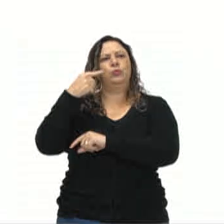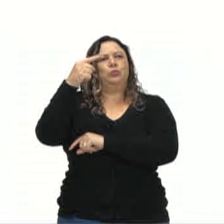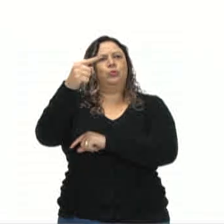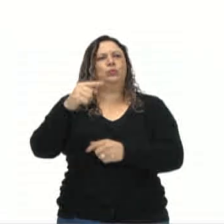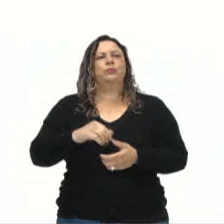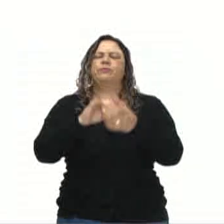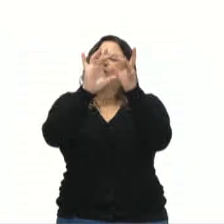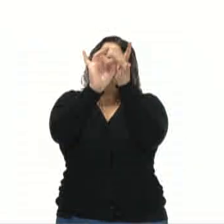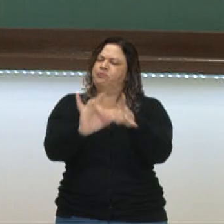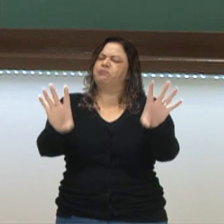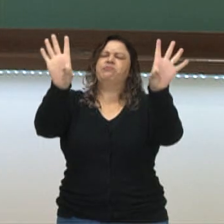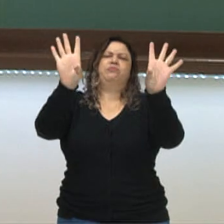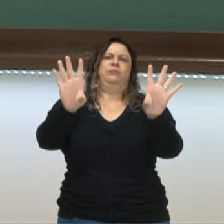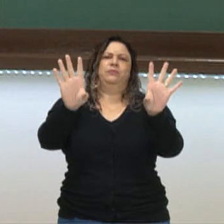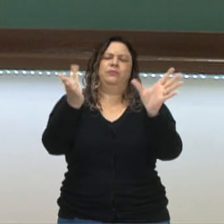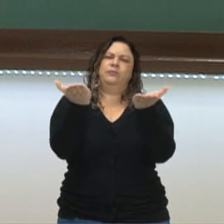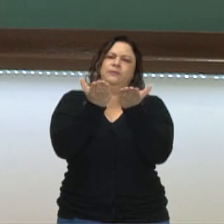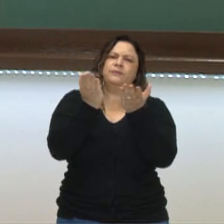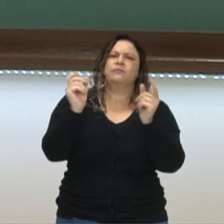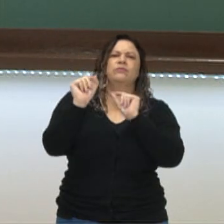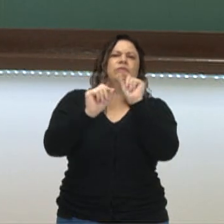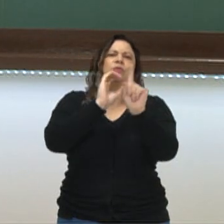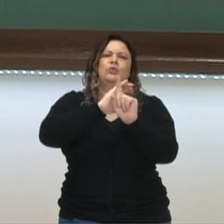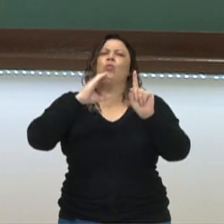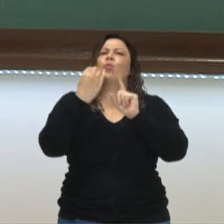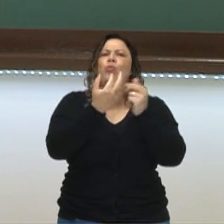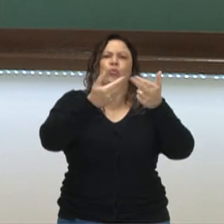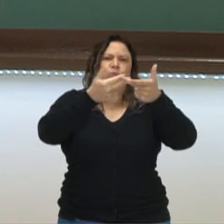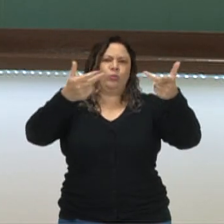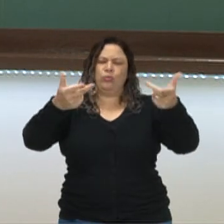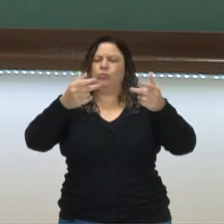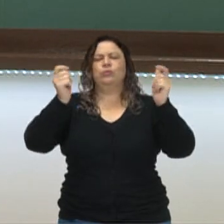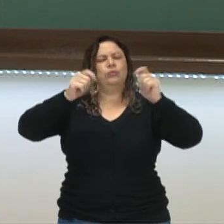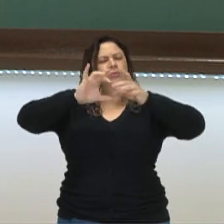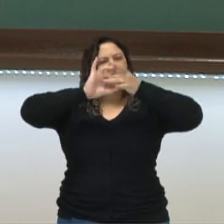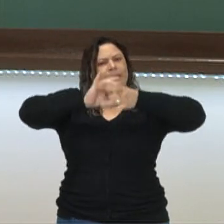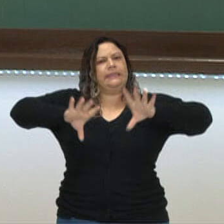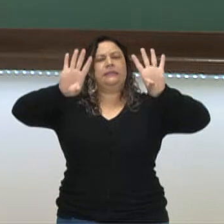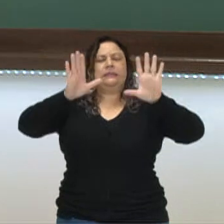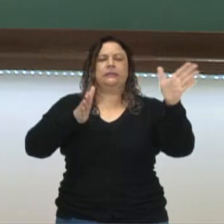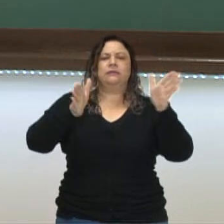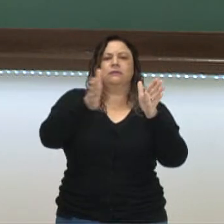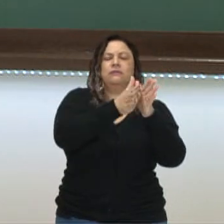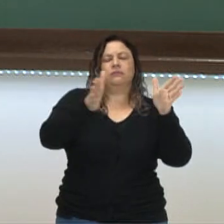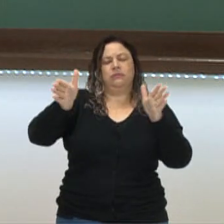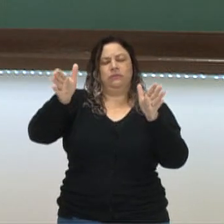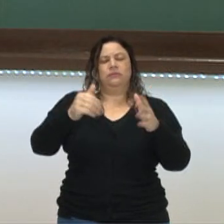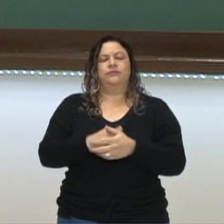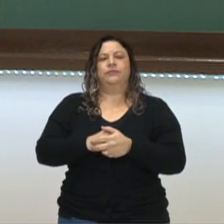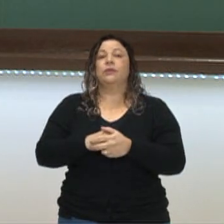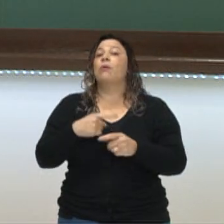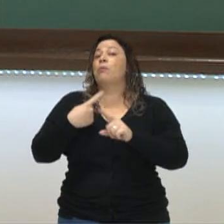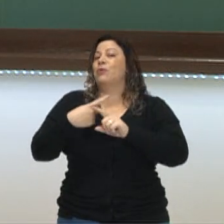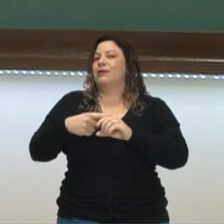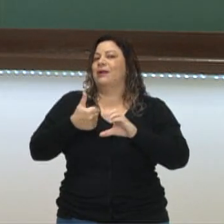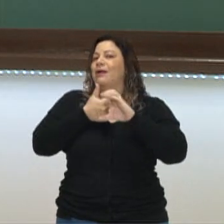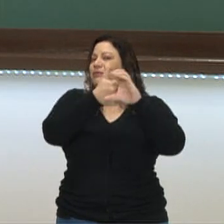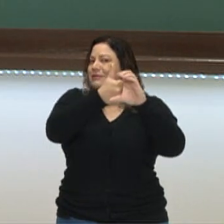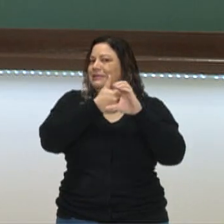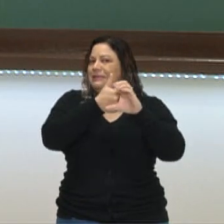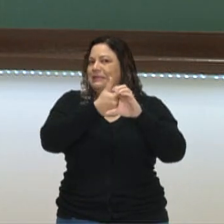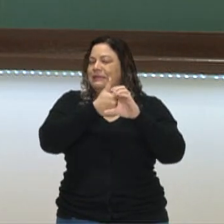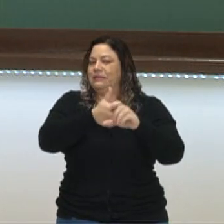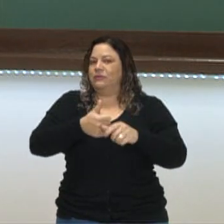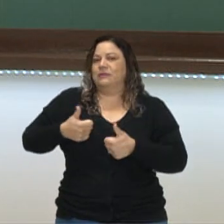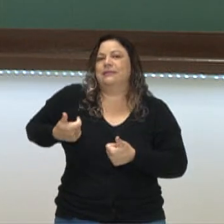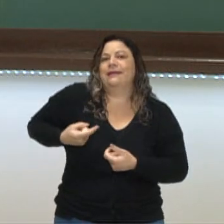aos cristãos. Nós temos que lembrar que, durante o Império Romano, do século I até o século III, os cristãos eram perseguidos, era